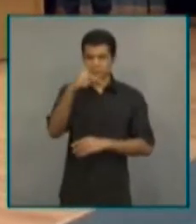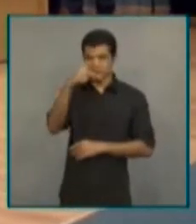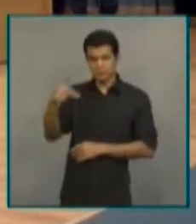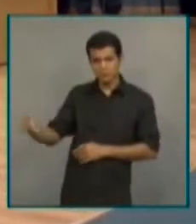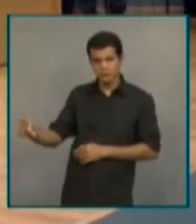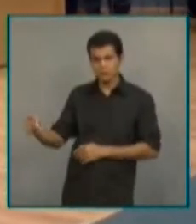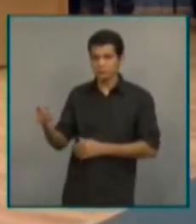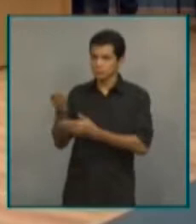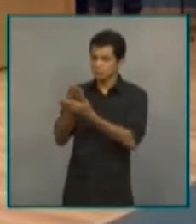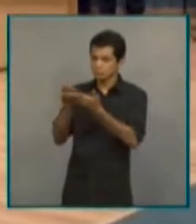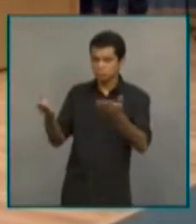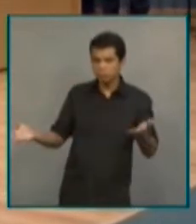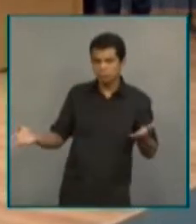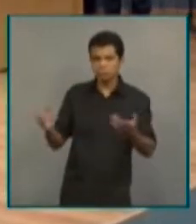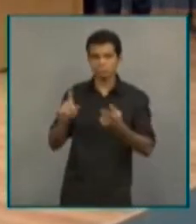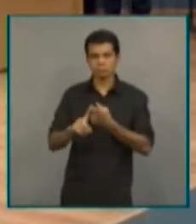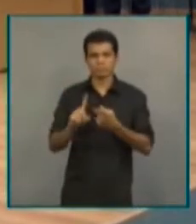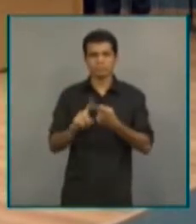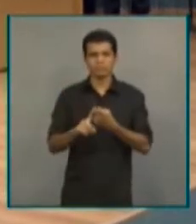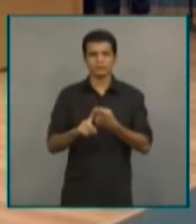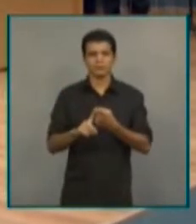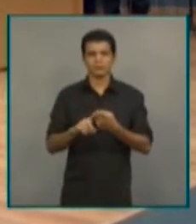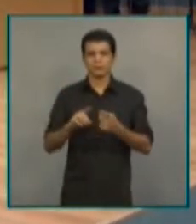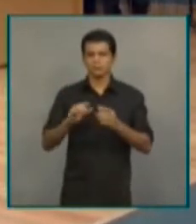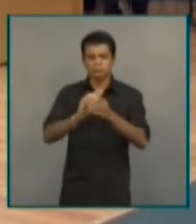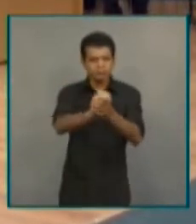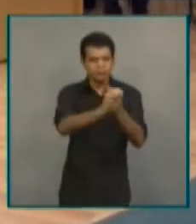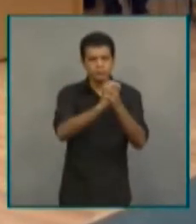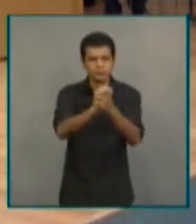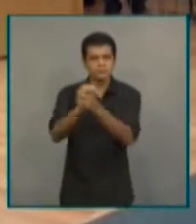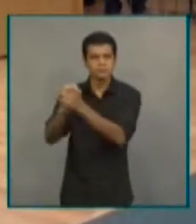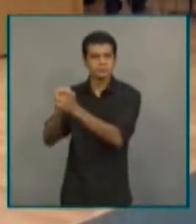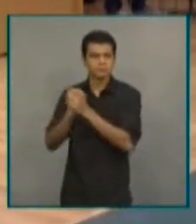mesa, as demais pessoas aqui presentes e os